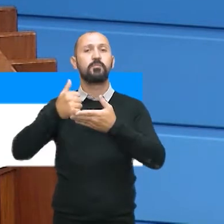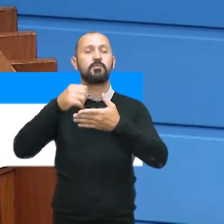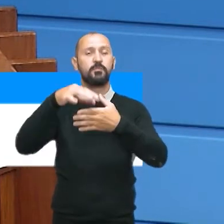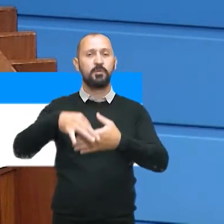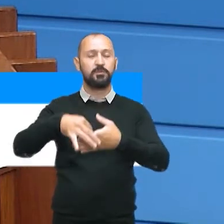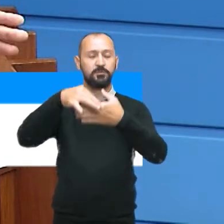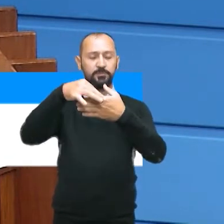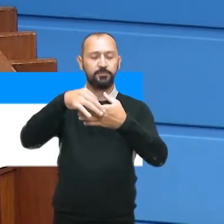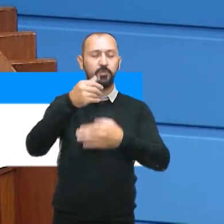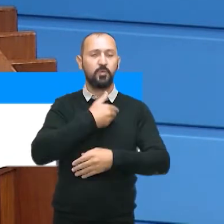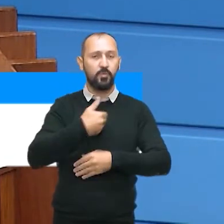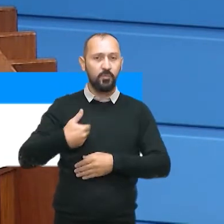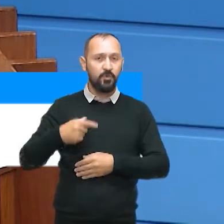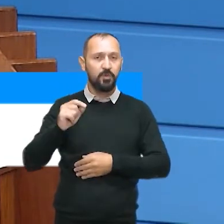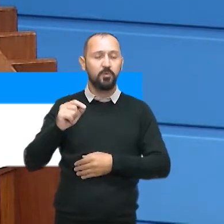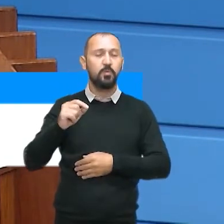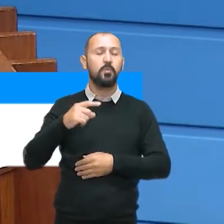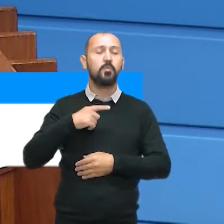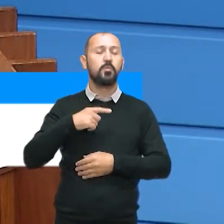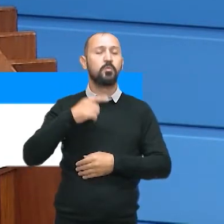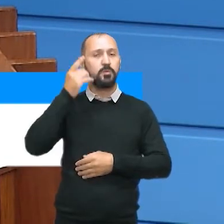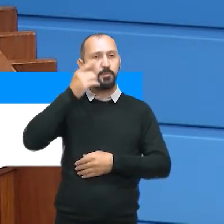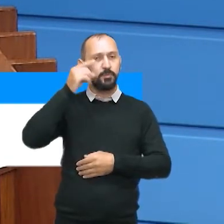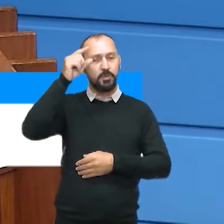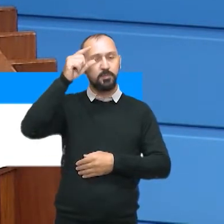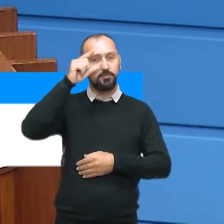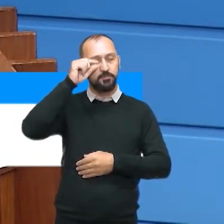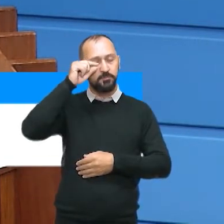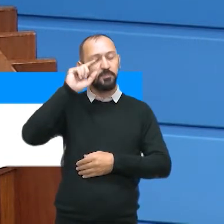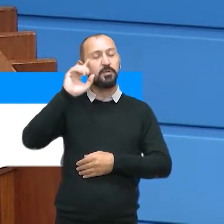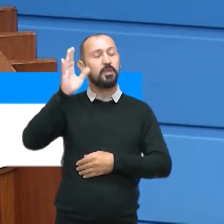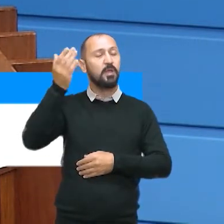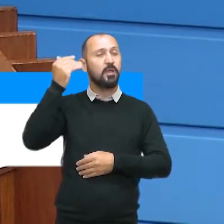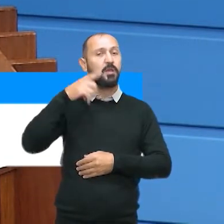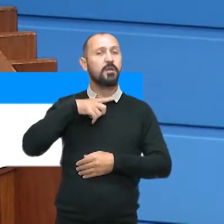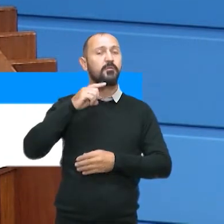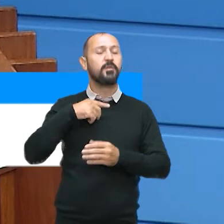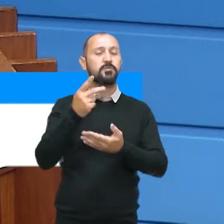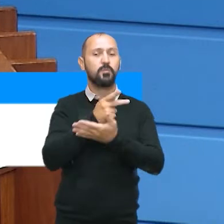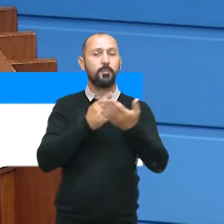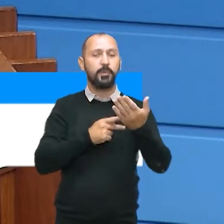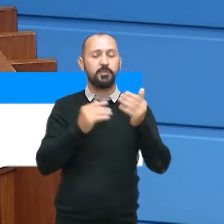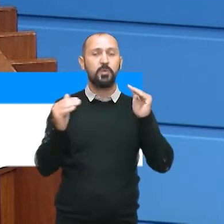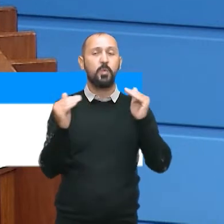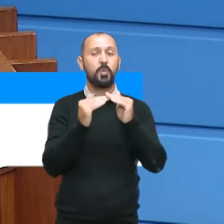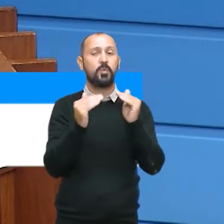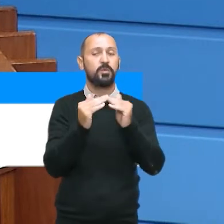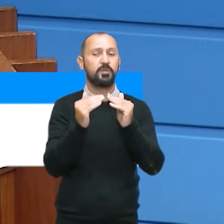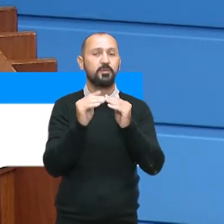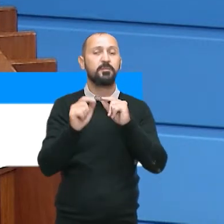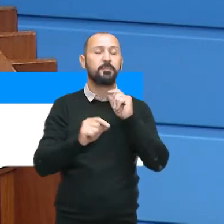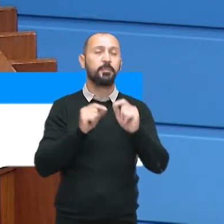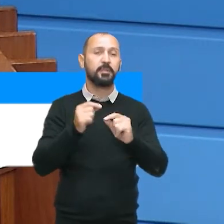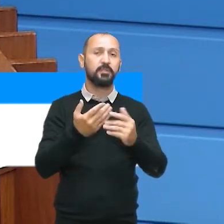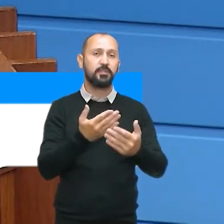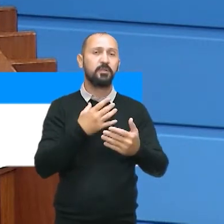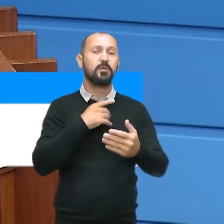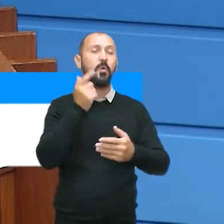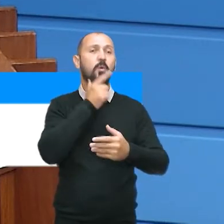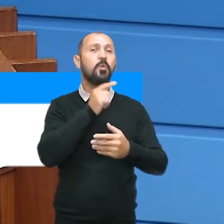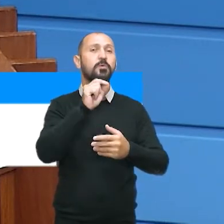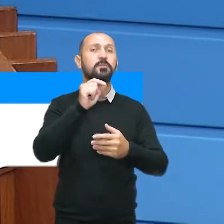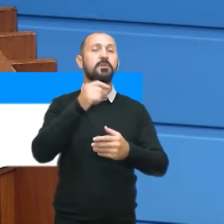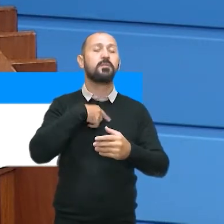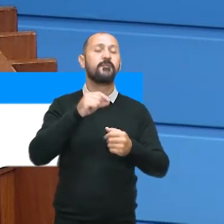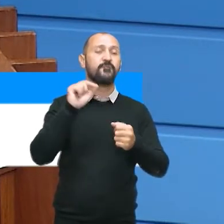juntamente com a ajuda do então líder do governo, o deputado Gerson Claro, que também fez um parecer favorável ao projeto de lei para